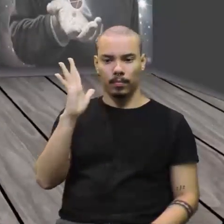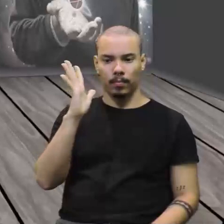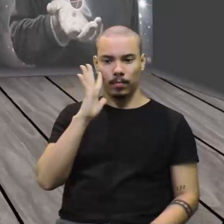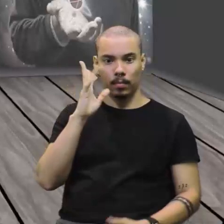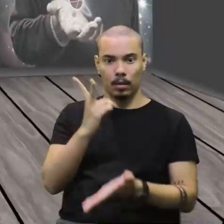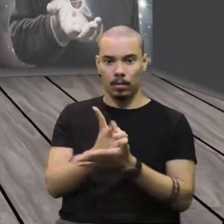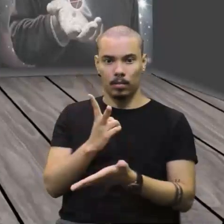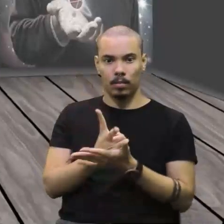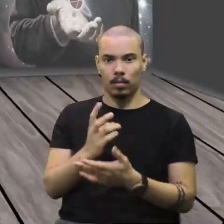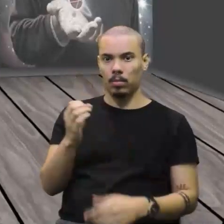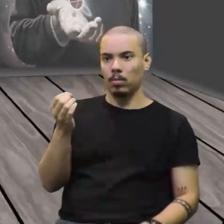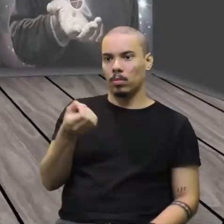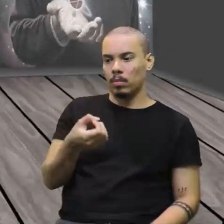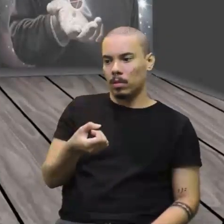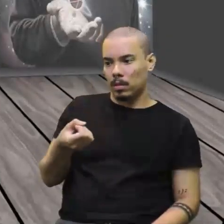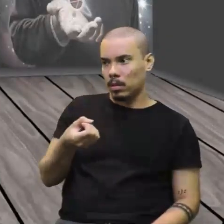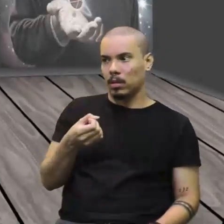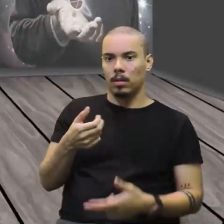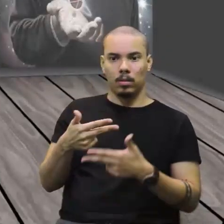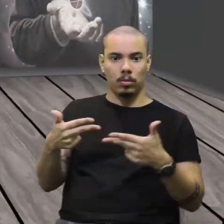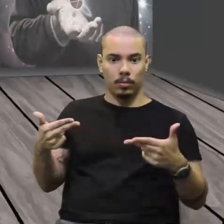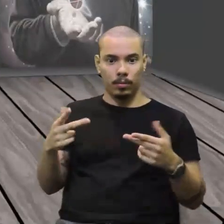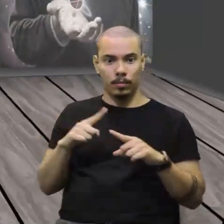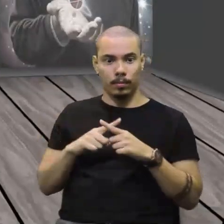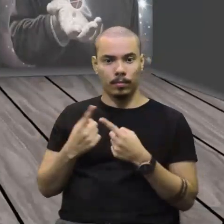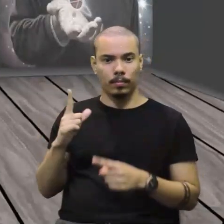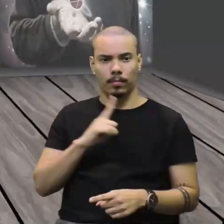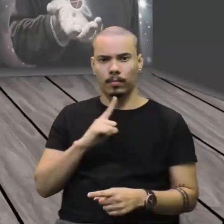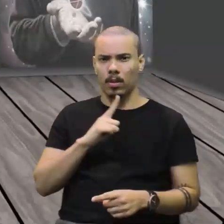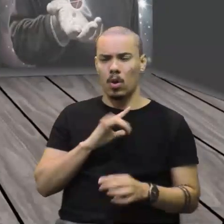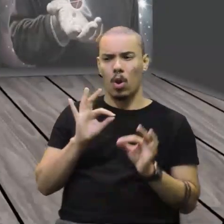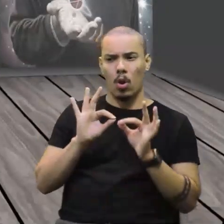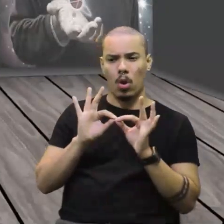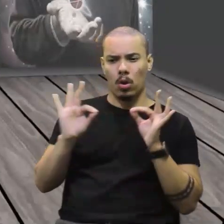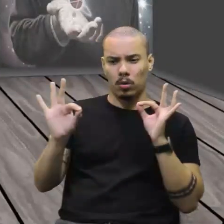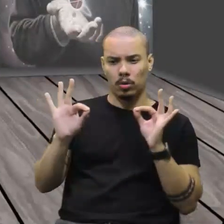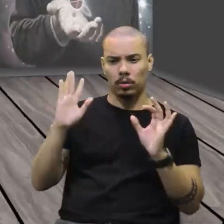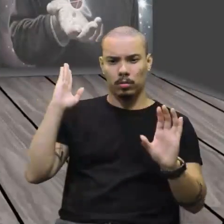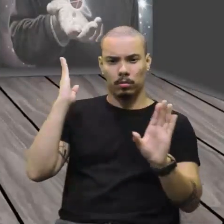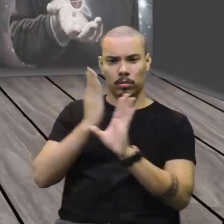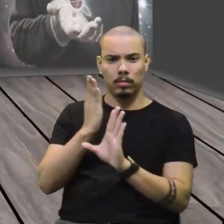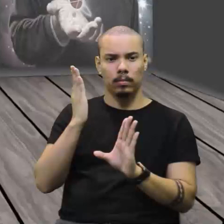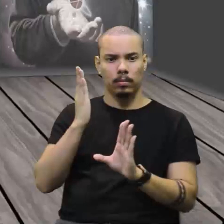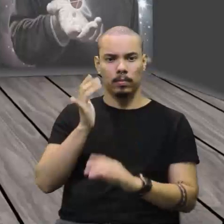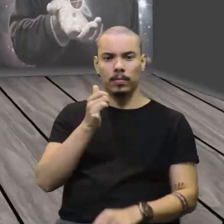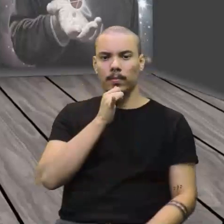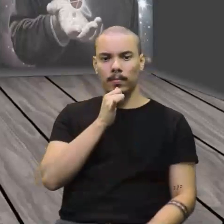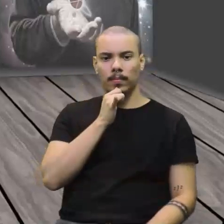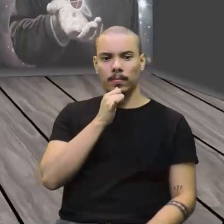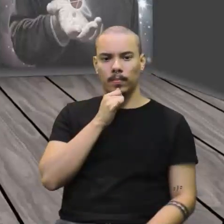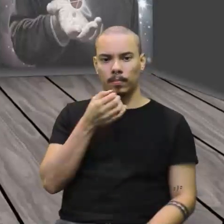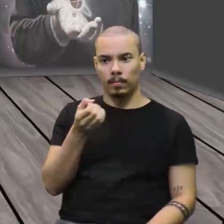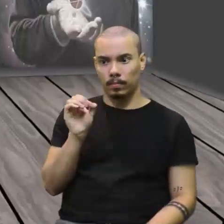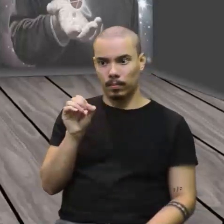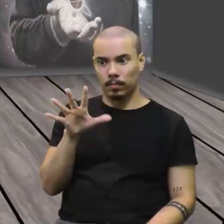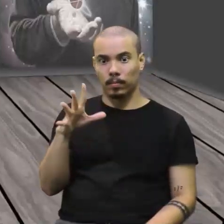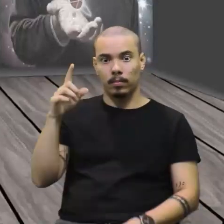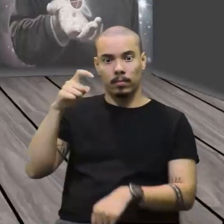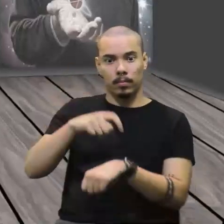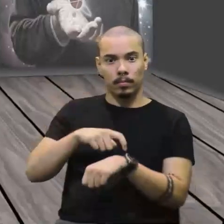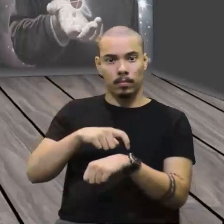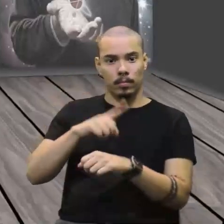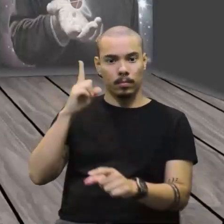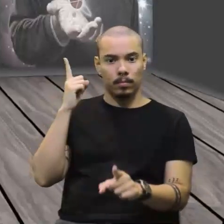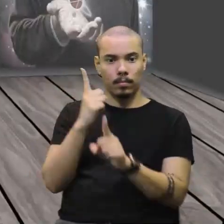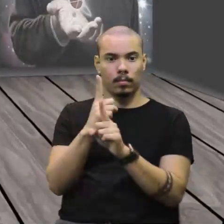tendo uma lanterna, um laser, algo parecido, ele ficava de muito, muito longe. Descobria, vamos dizer assim, descobrisse uma lanterna. No momento que você descobria,